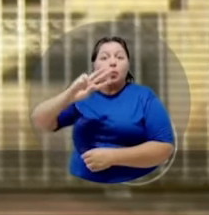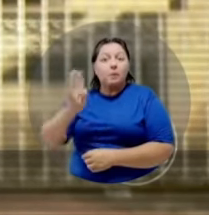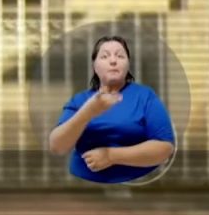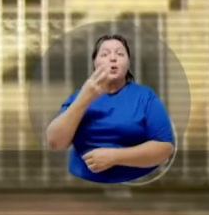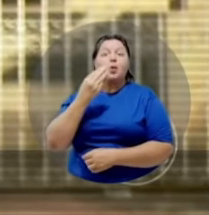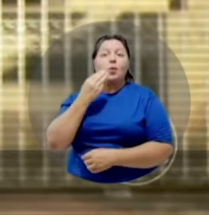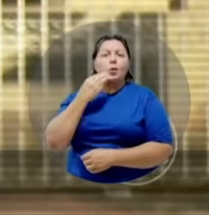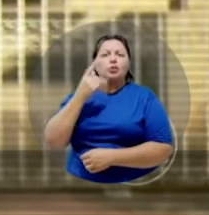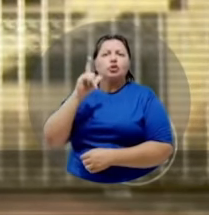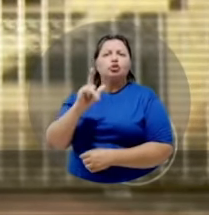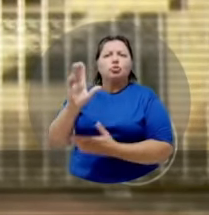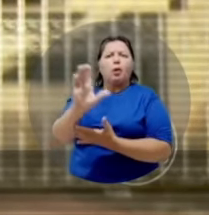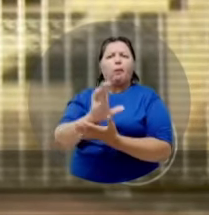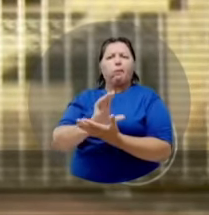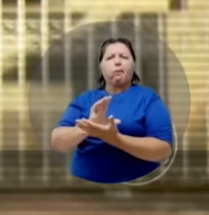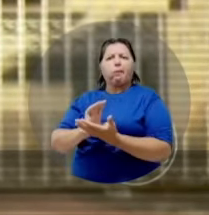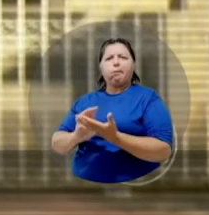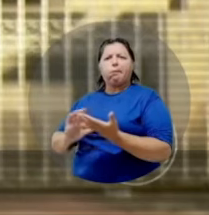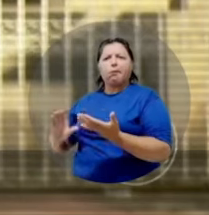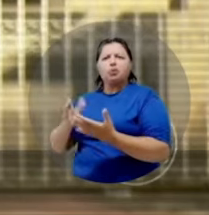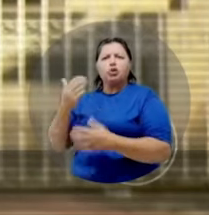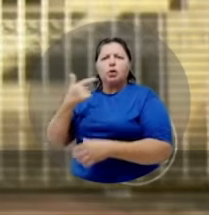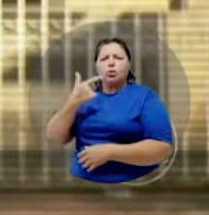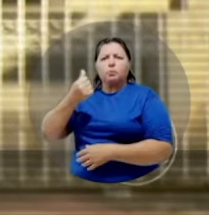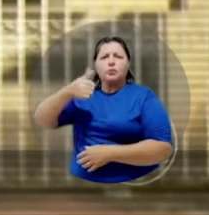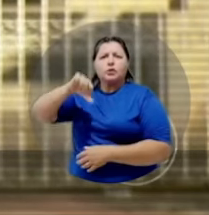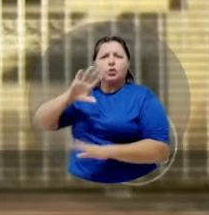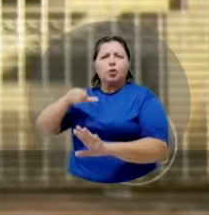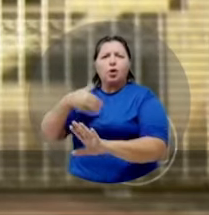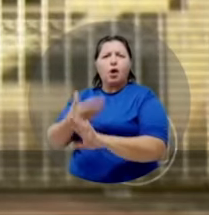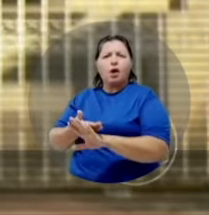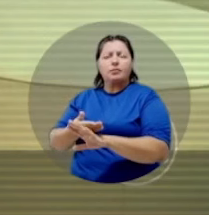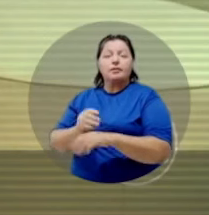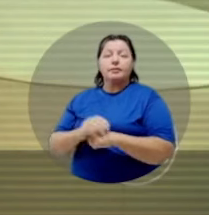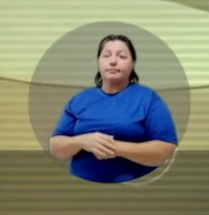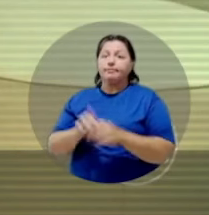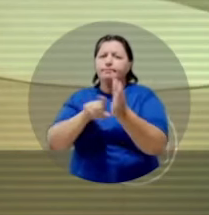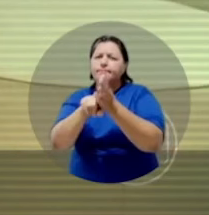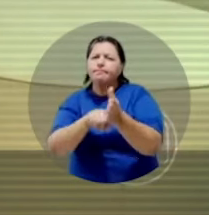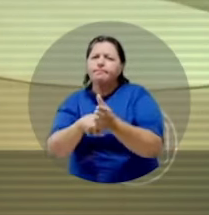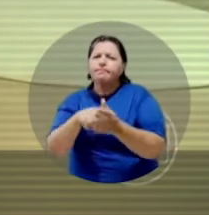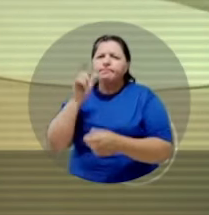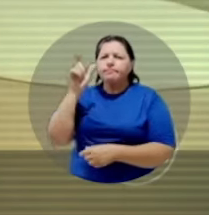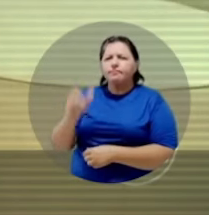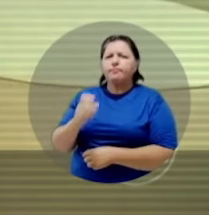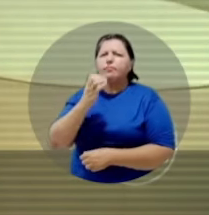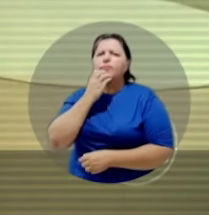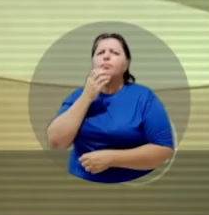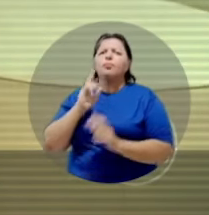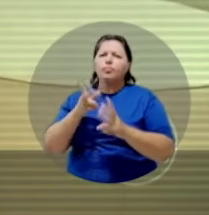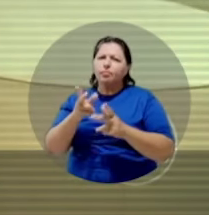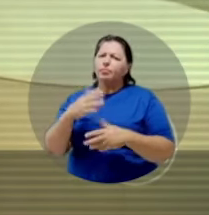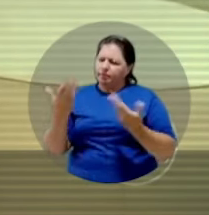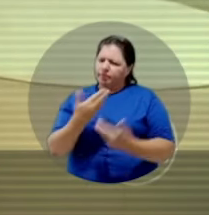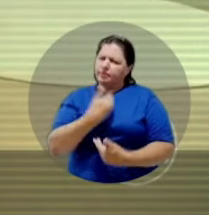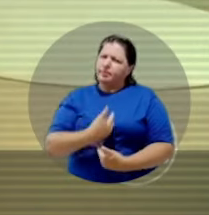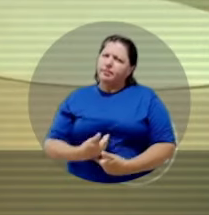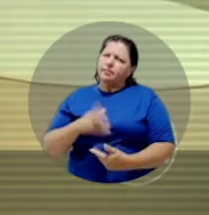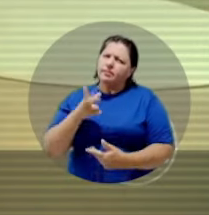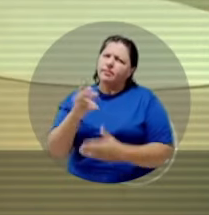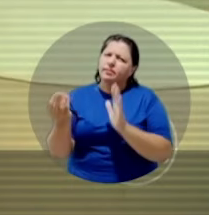aproximadamente R$54 milhões foram desviados desde 2019. Ainda de acordo com o inquérito, Paulo Dantas